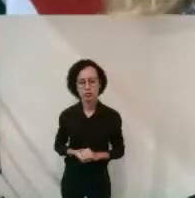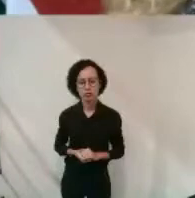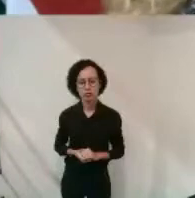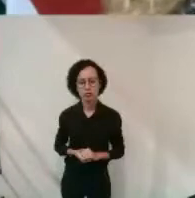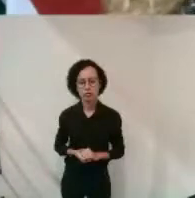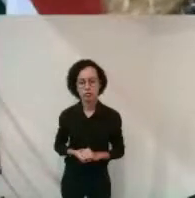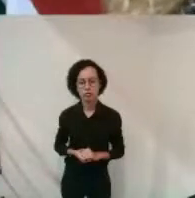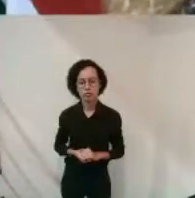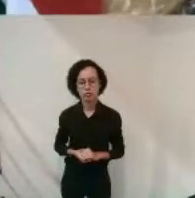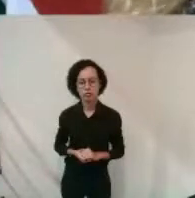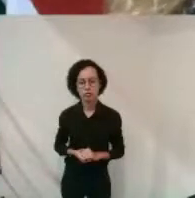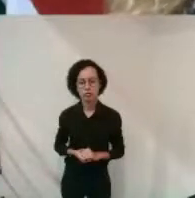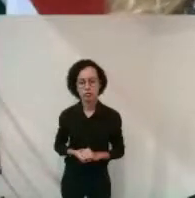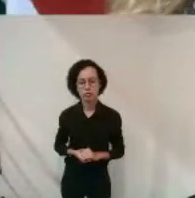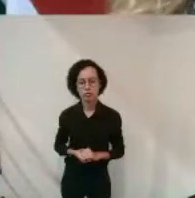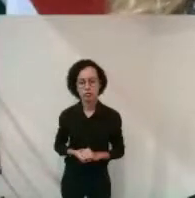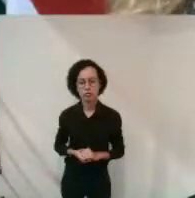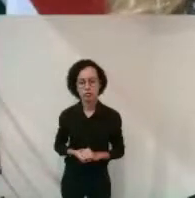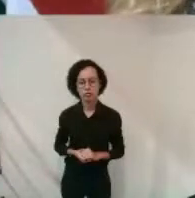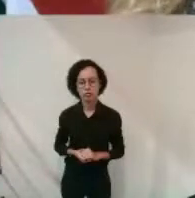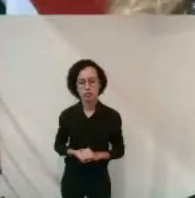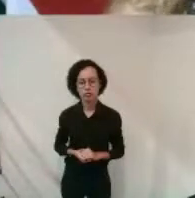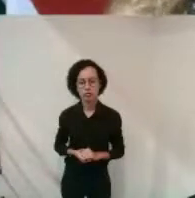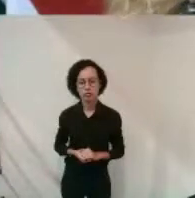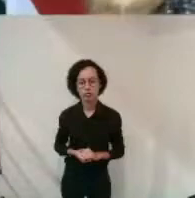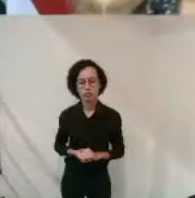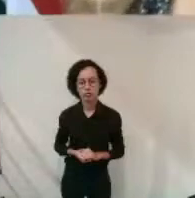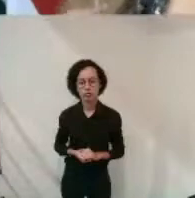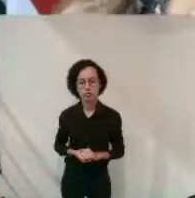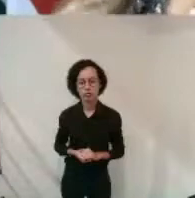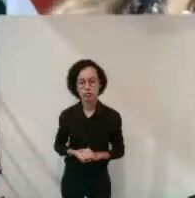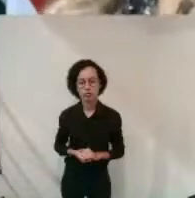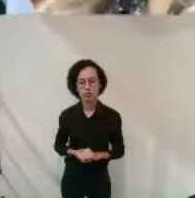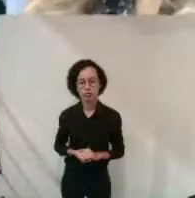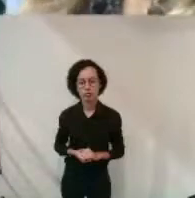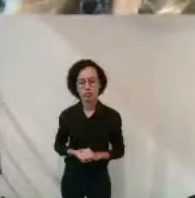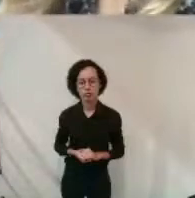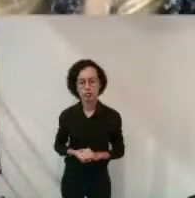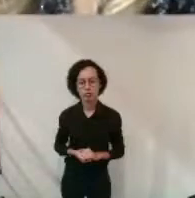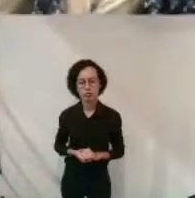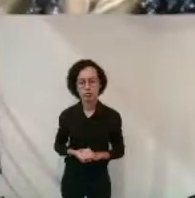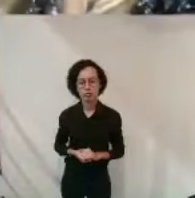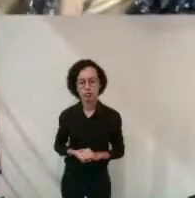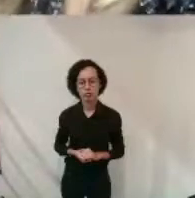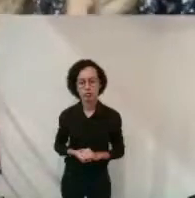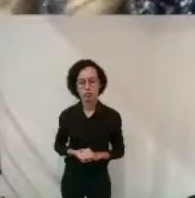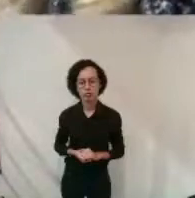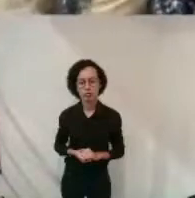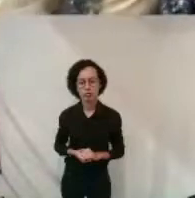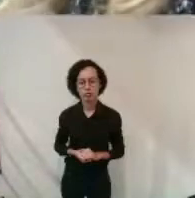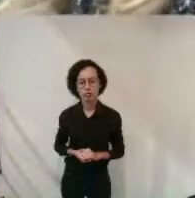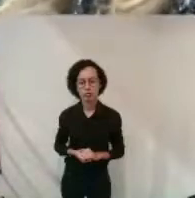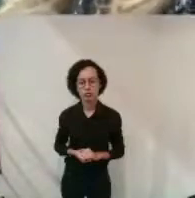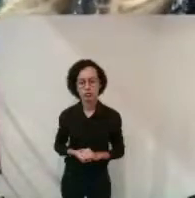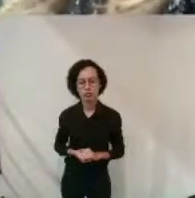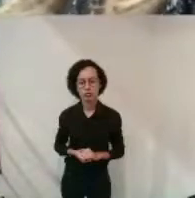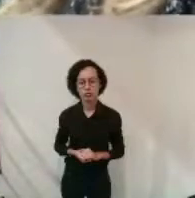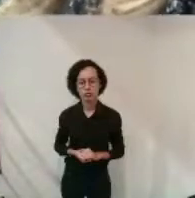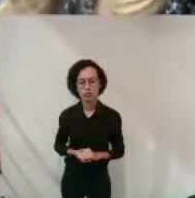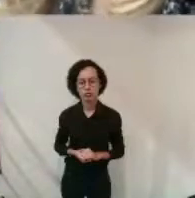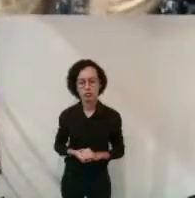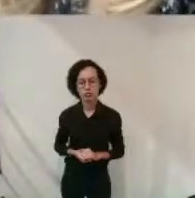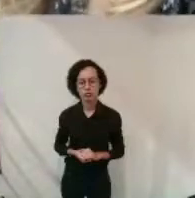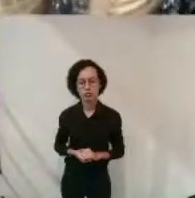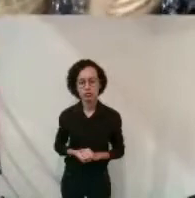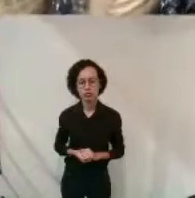importância, que será tratado de forma autônoma. E, por último, nós destacamos as medidas para incentivar e viabilizar essa gestão